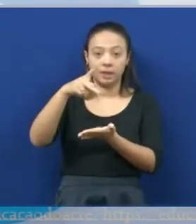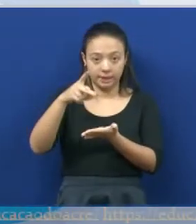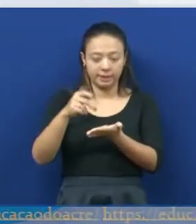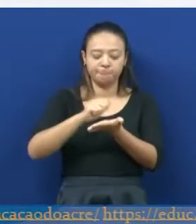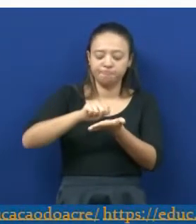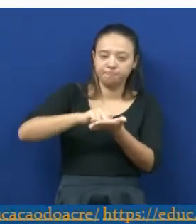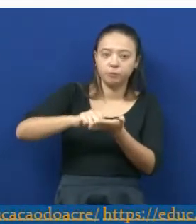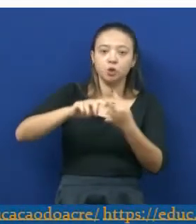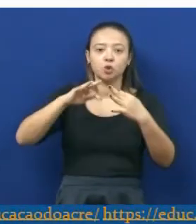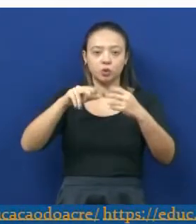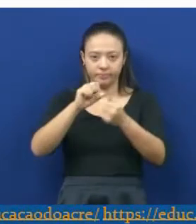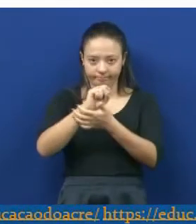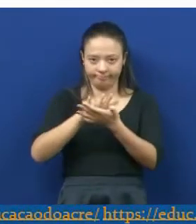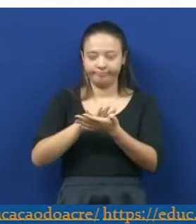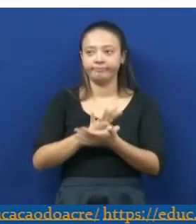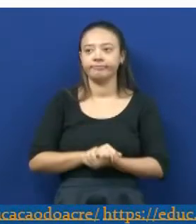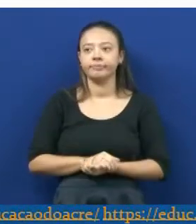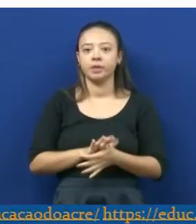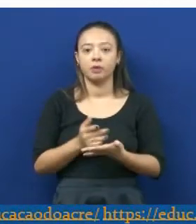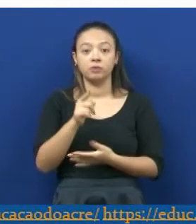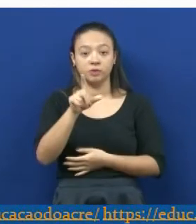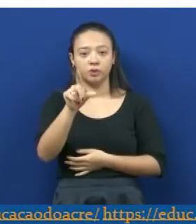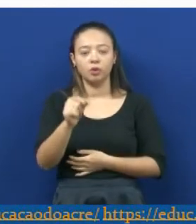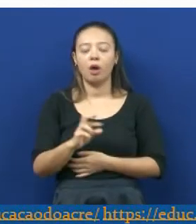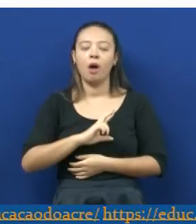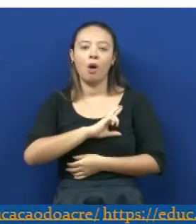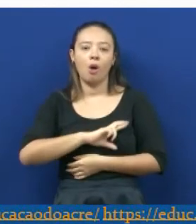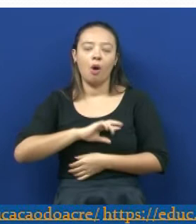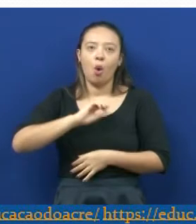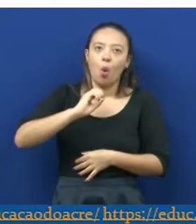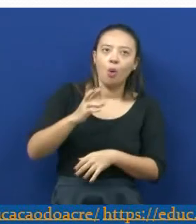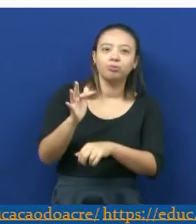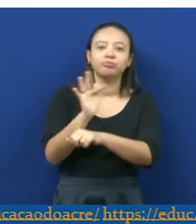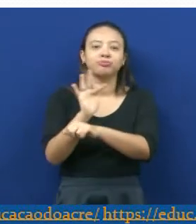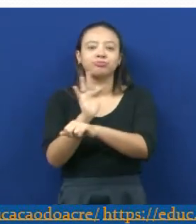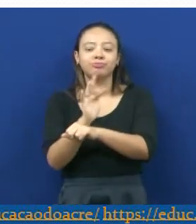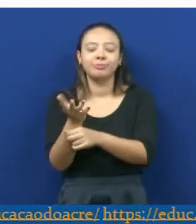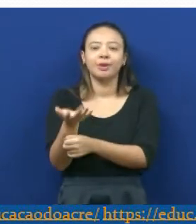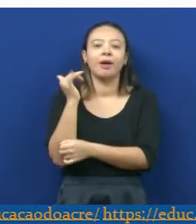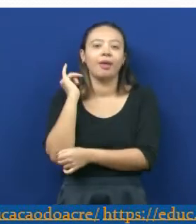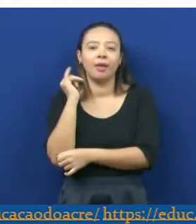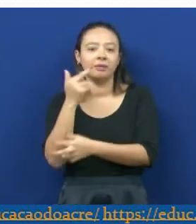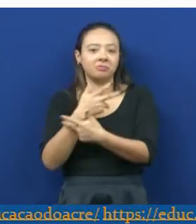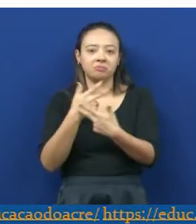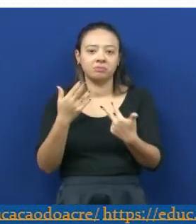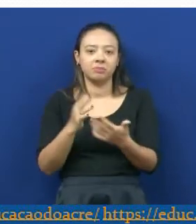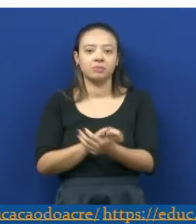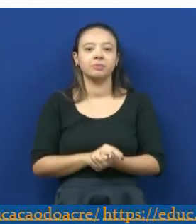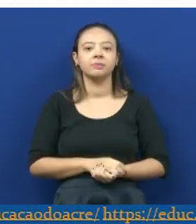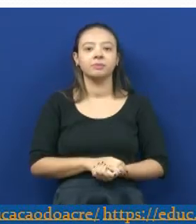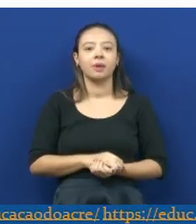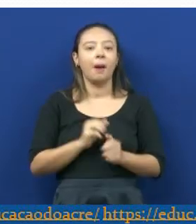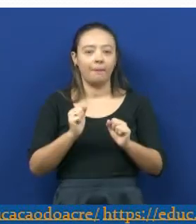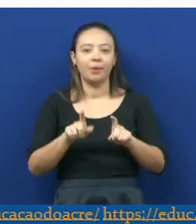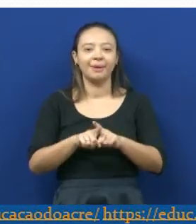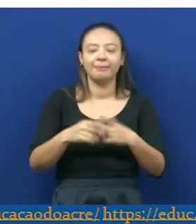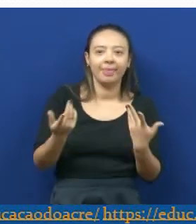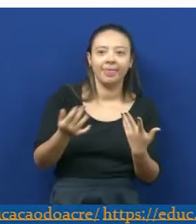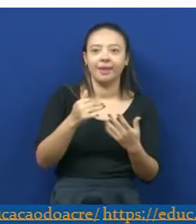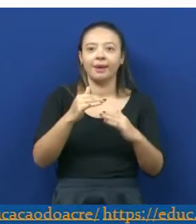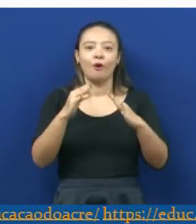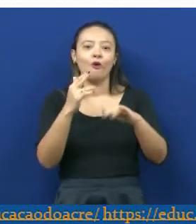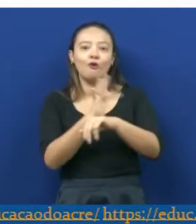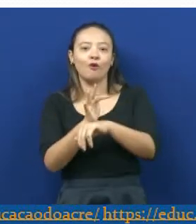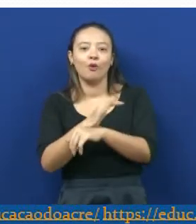caderno esse exercício. Você vai escolher um romance, um filme, um conto, uma série, Casa de Papel está aí quentinha,